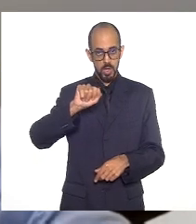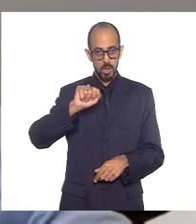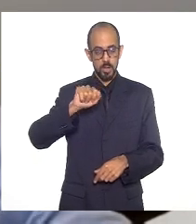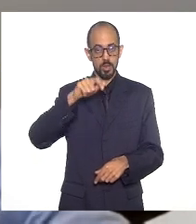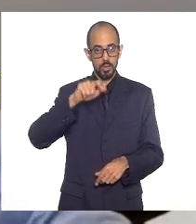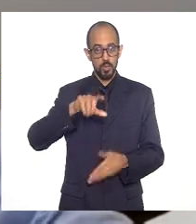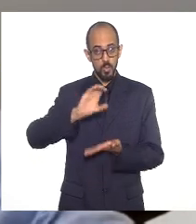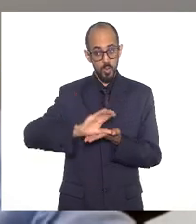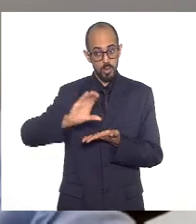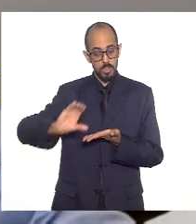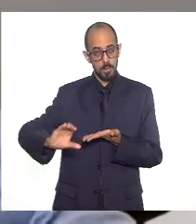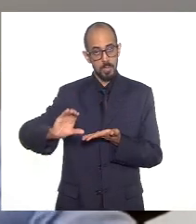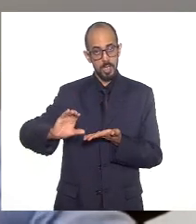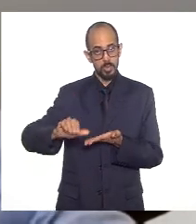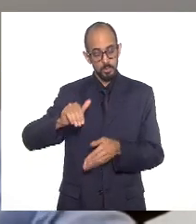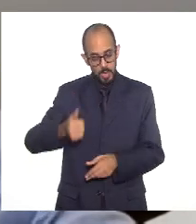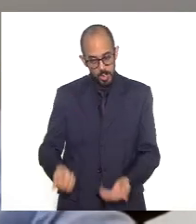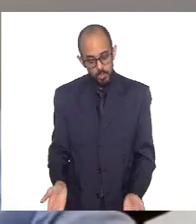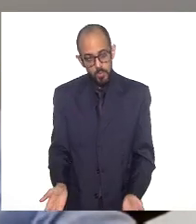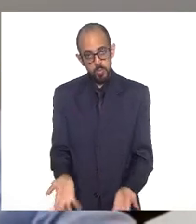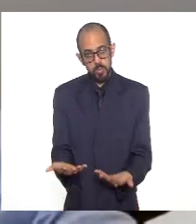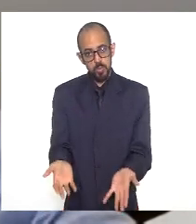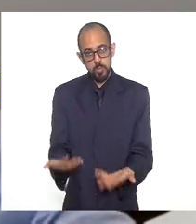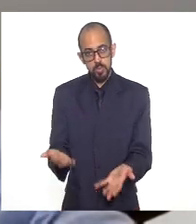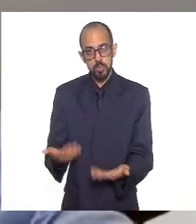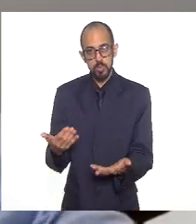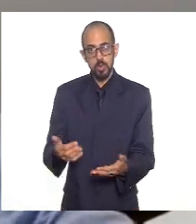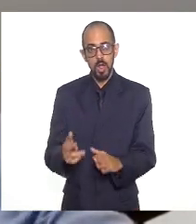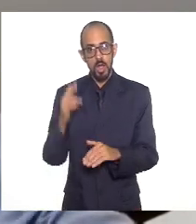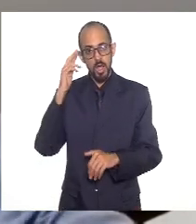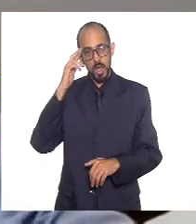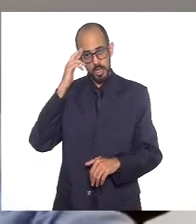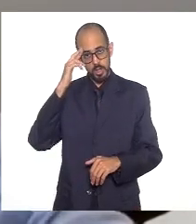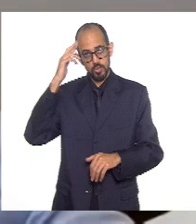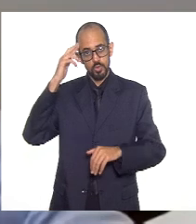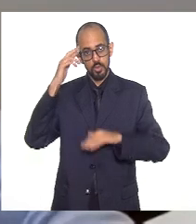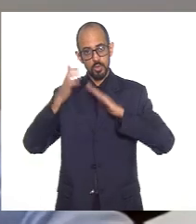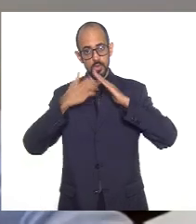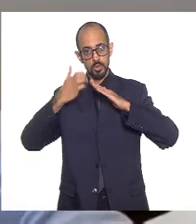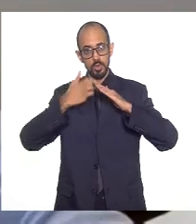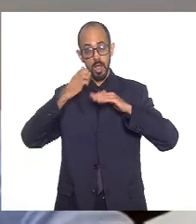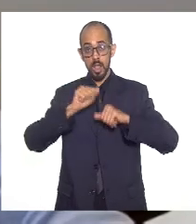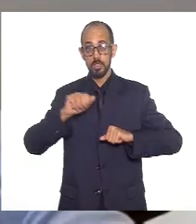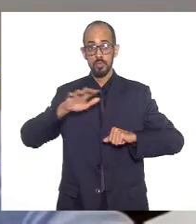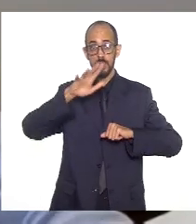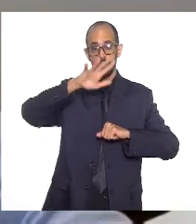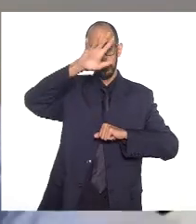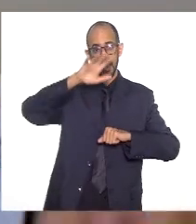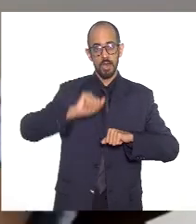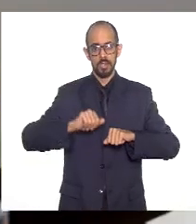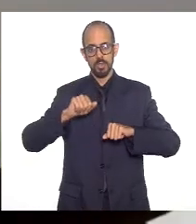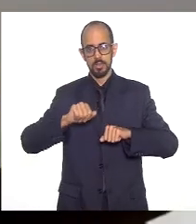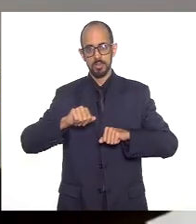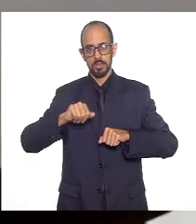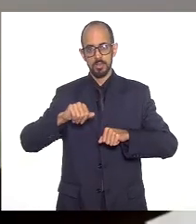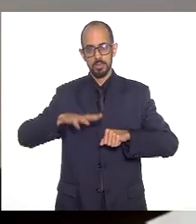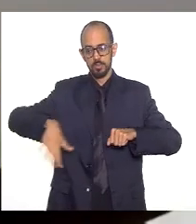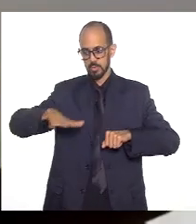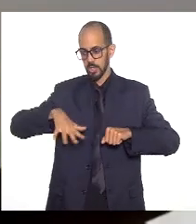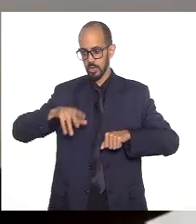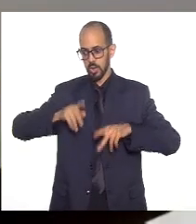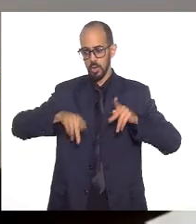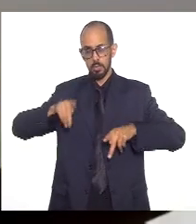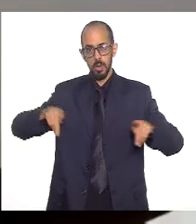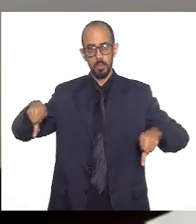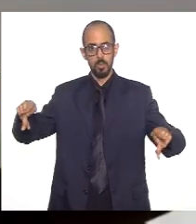voltada para o fomento aos empreendimentos econômicos nos territórios de favela e nas áreas populares. Isso é uma diretriz fundamental. O